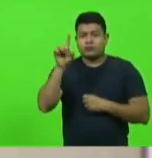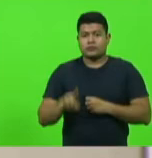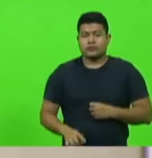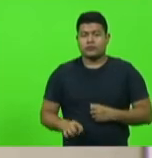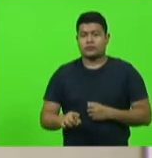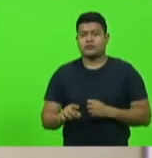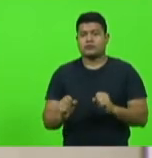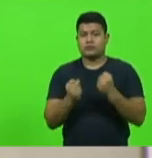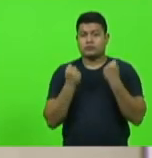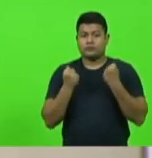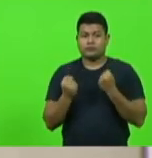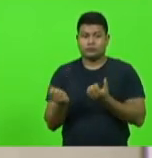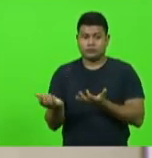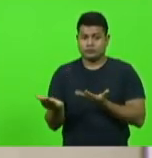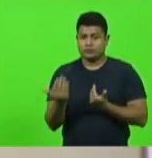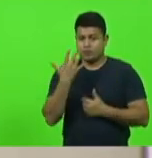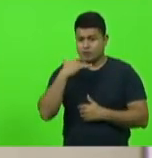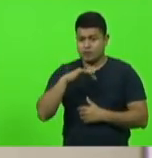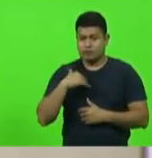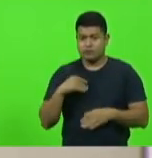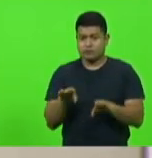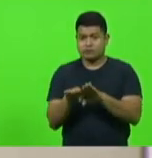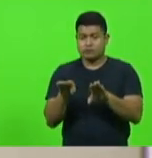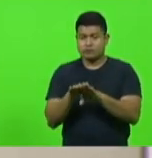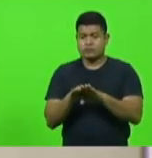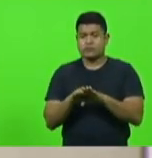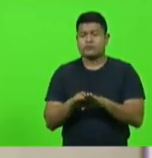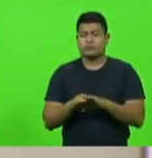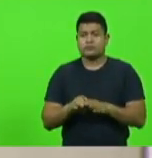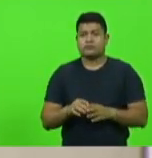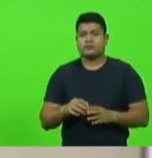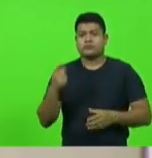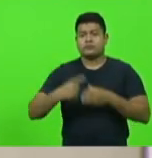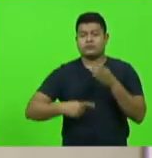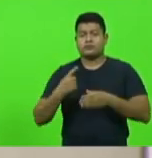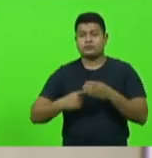dos Direitos da Pessoa com Deficiência. Em discussão.